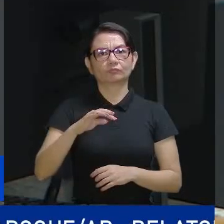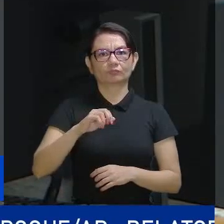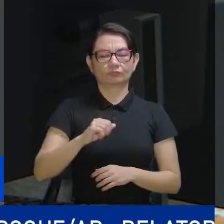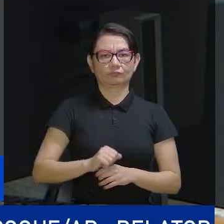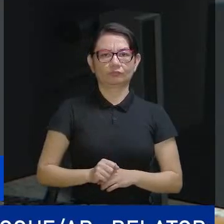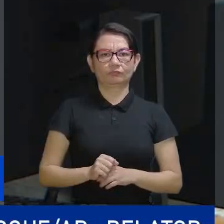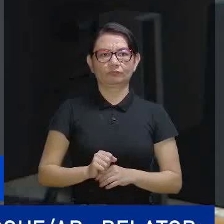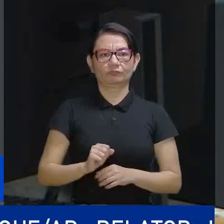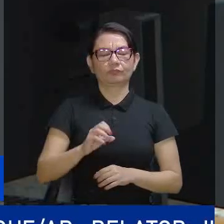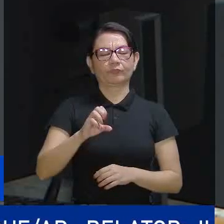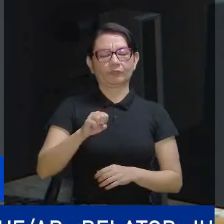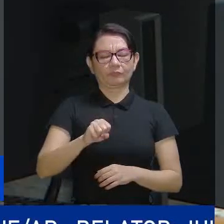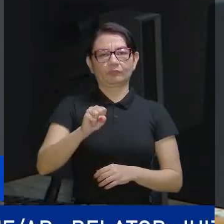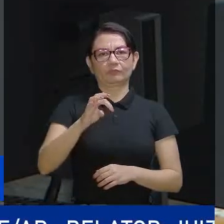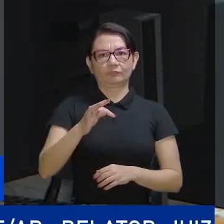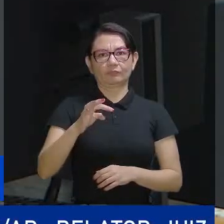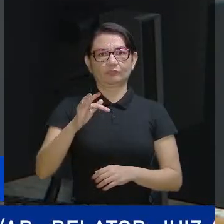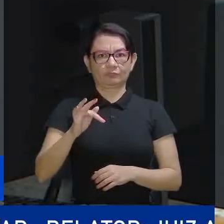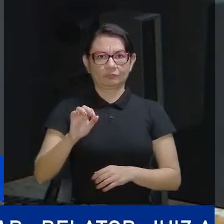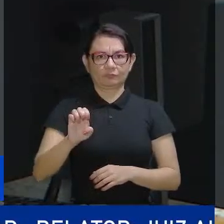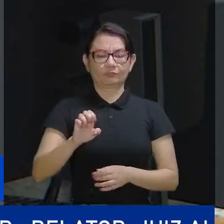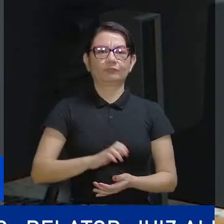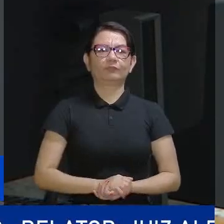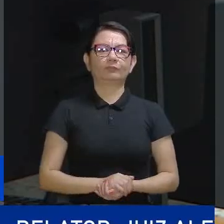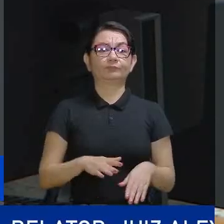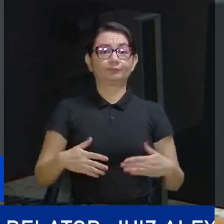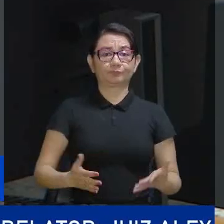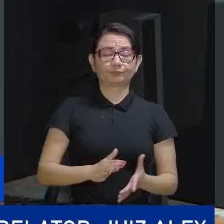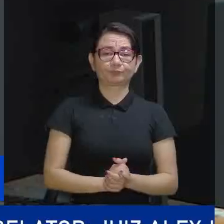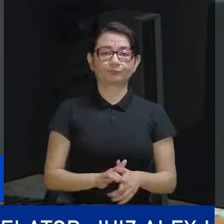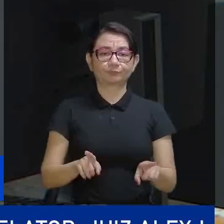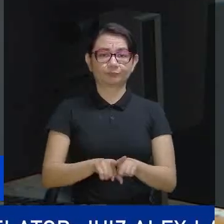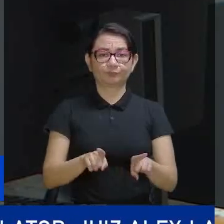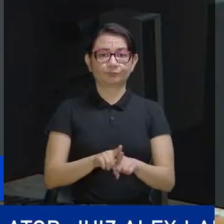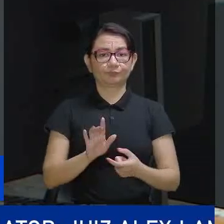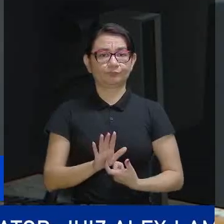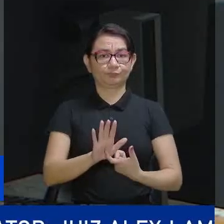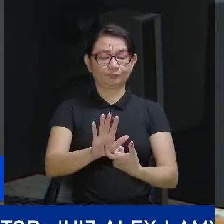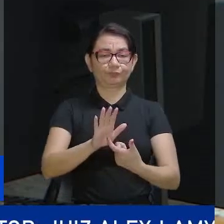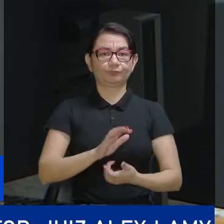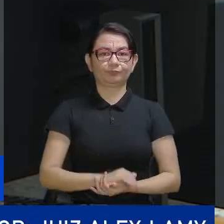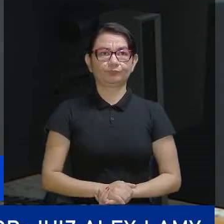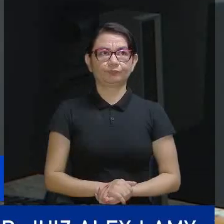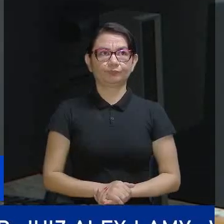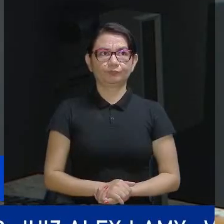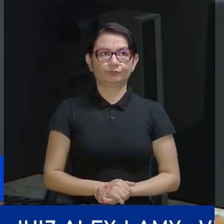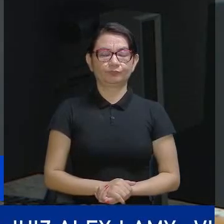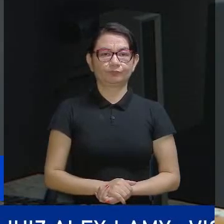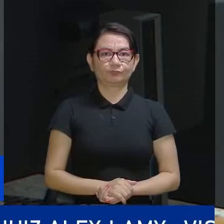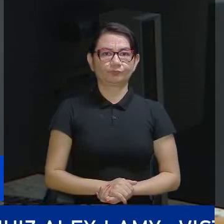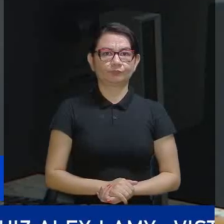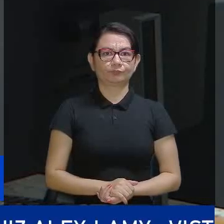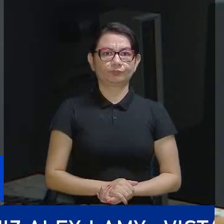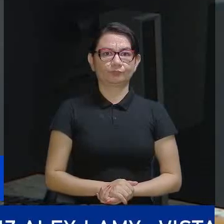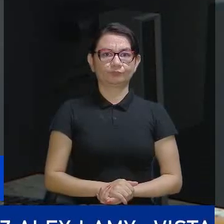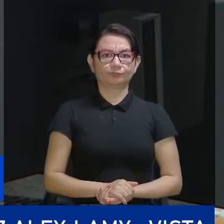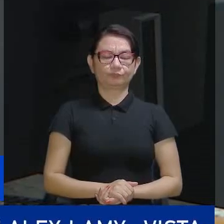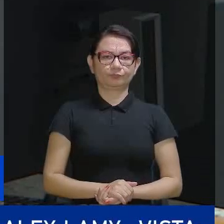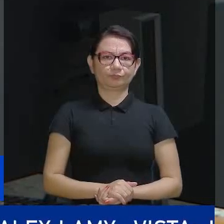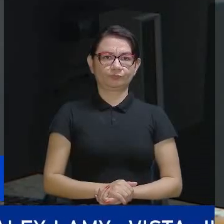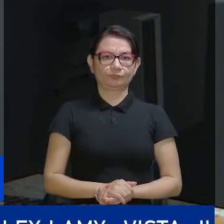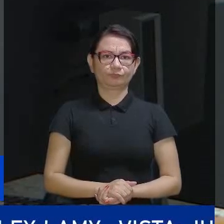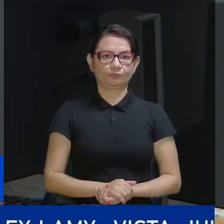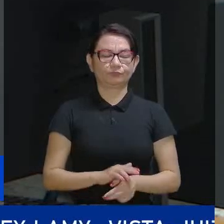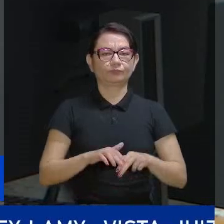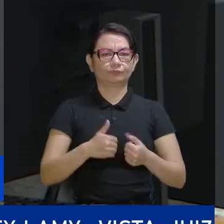Portanto, é juridicamente irrelevante para afastar a conclusão alcançada, como bem destacado pelo relator. De igual modo, a circunstância